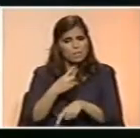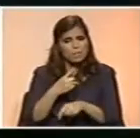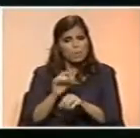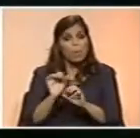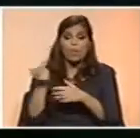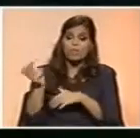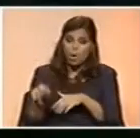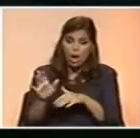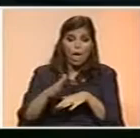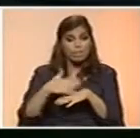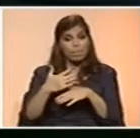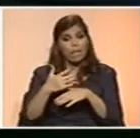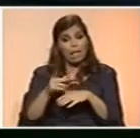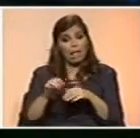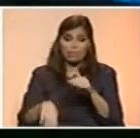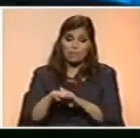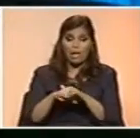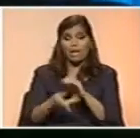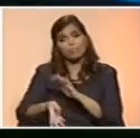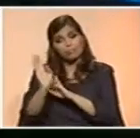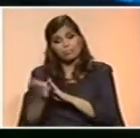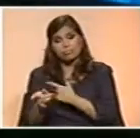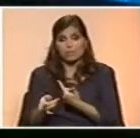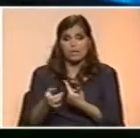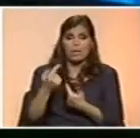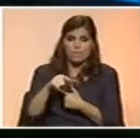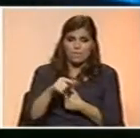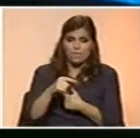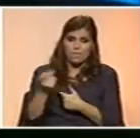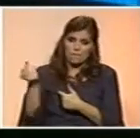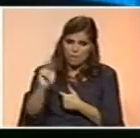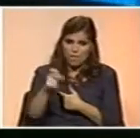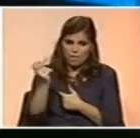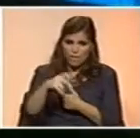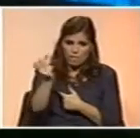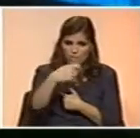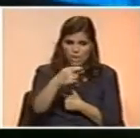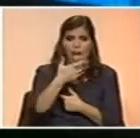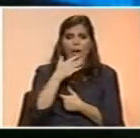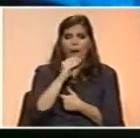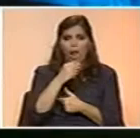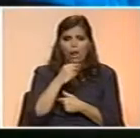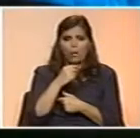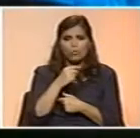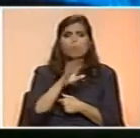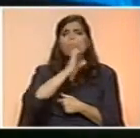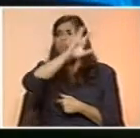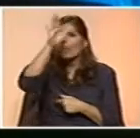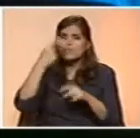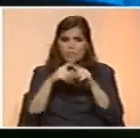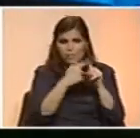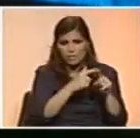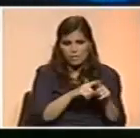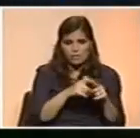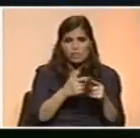chegam até que vão embora. Sim. Vêm alunos de várias nacionalidades, de várias línguas. De geralmente, o vosso ponto de entendimento é o